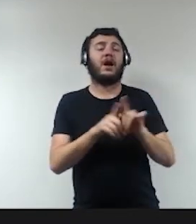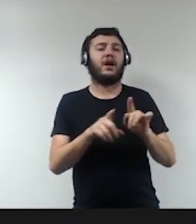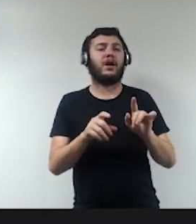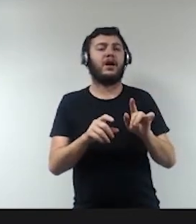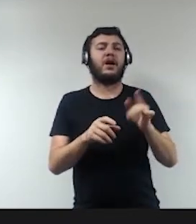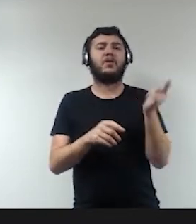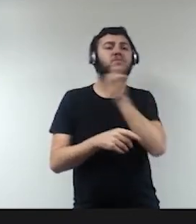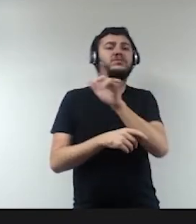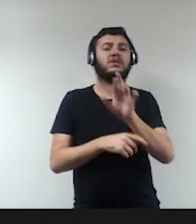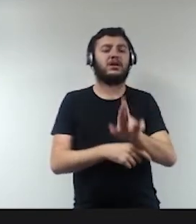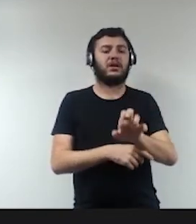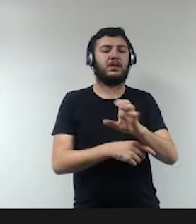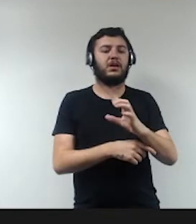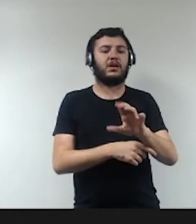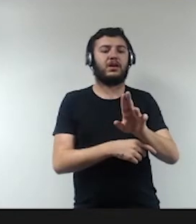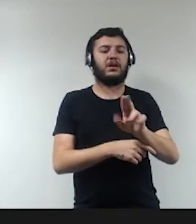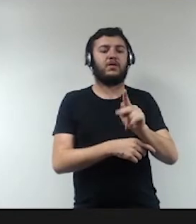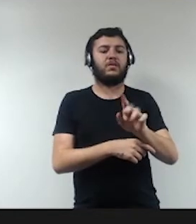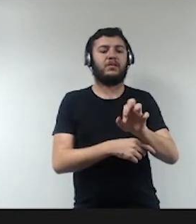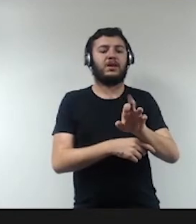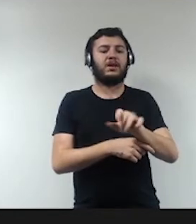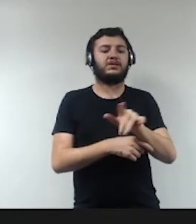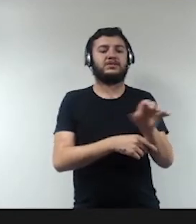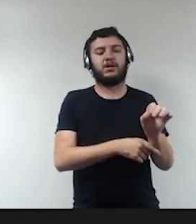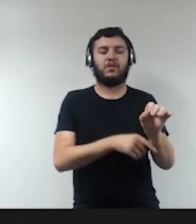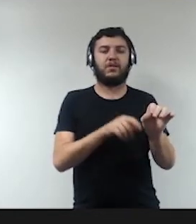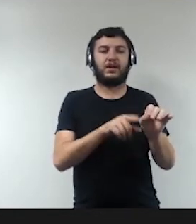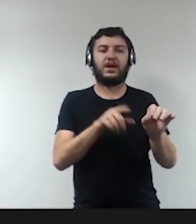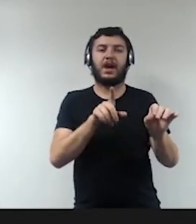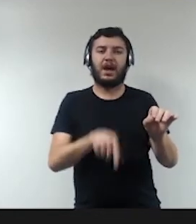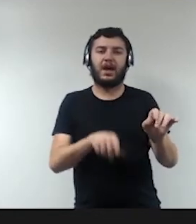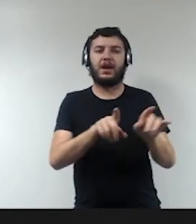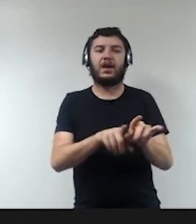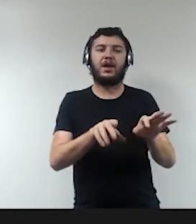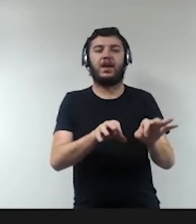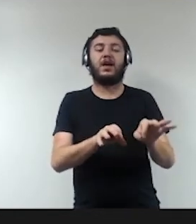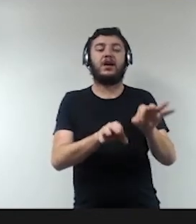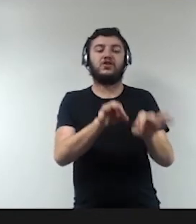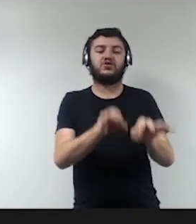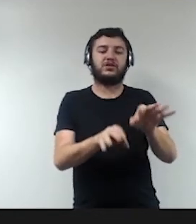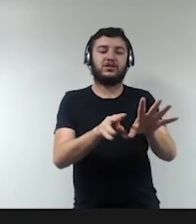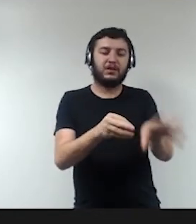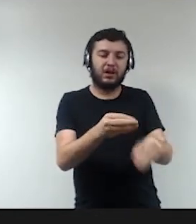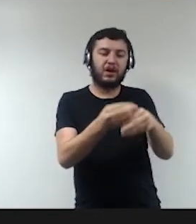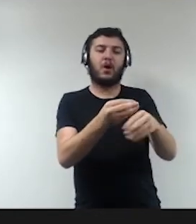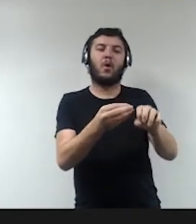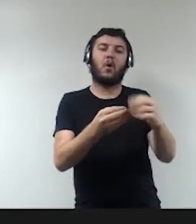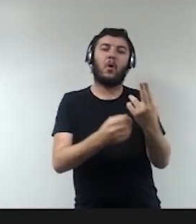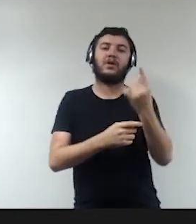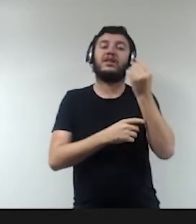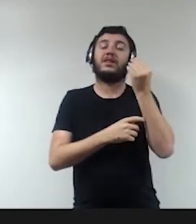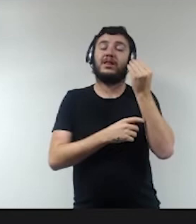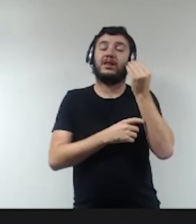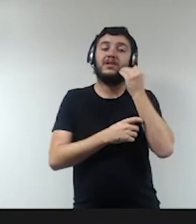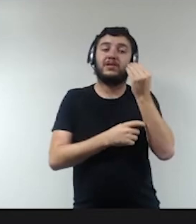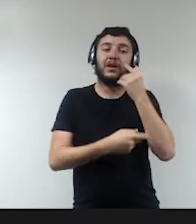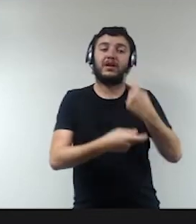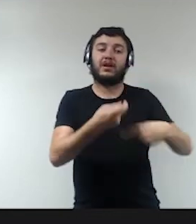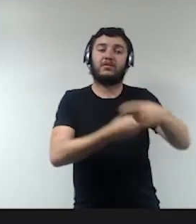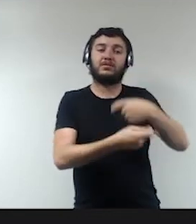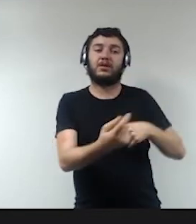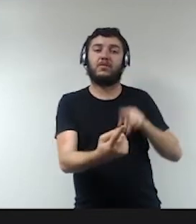tentar convertê-la a uma recuperação extrajudicial ou mesmo tentar uma negociação com vista a extinguir